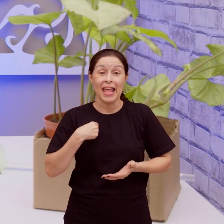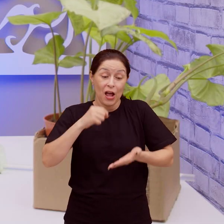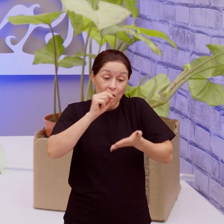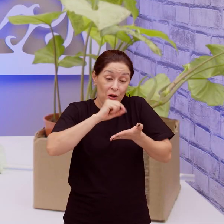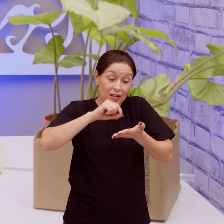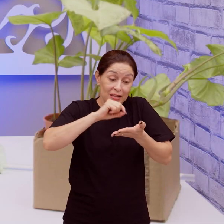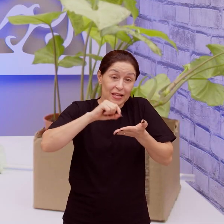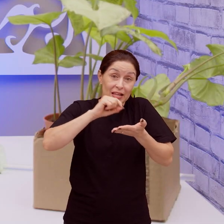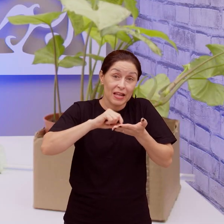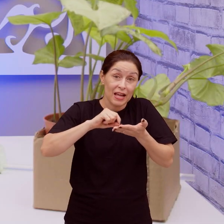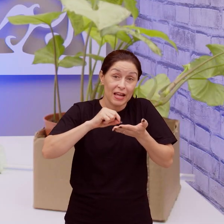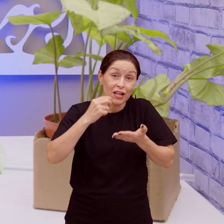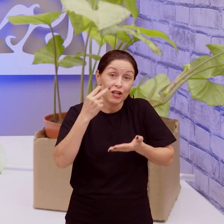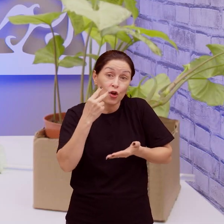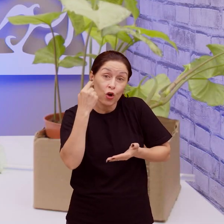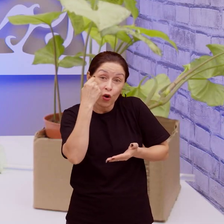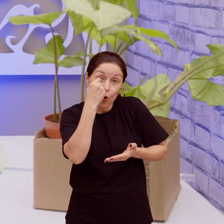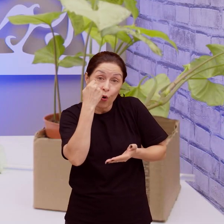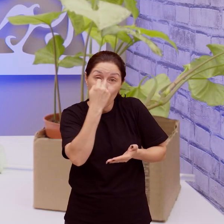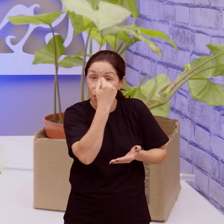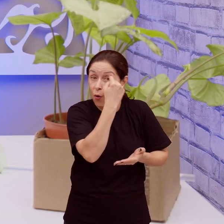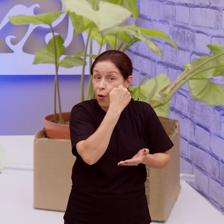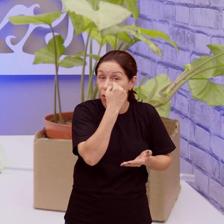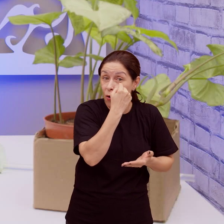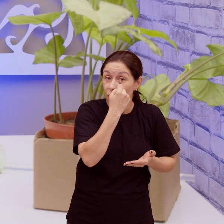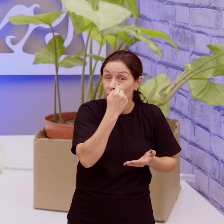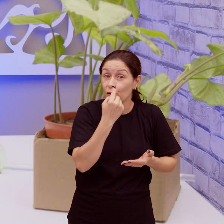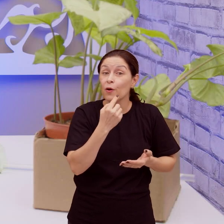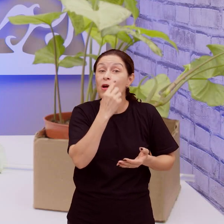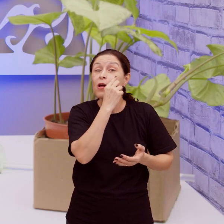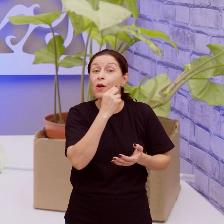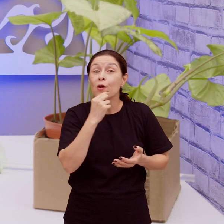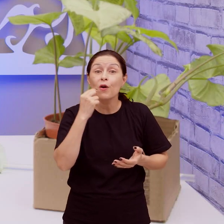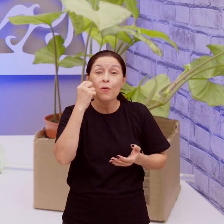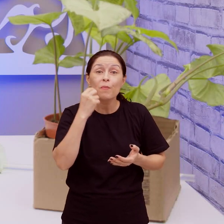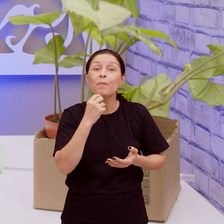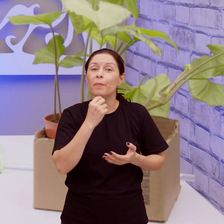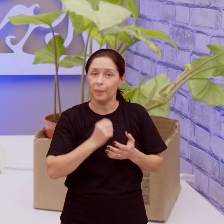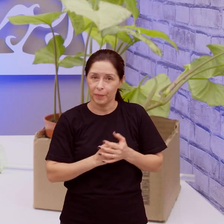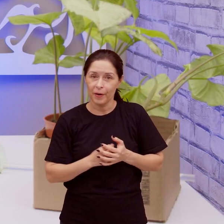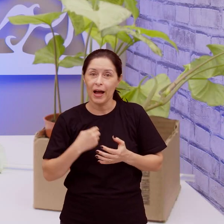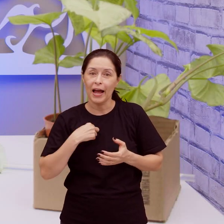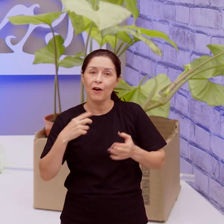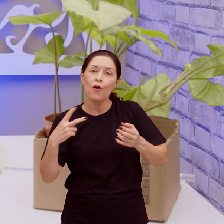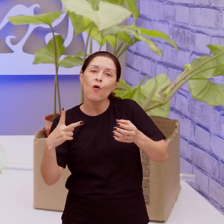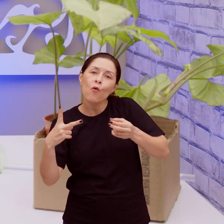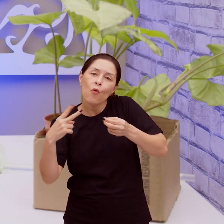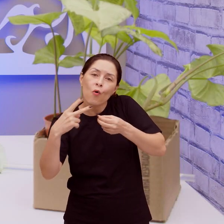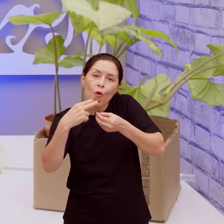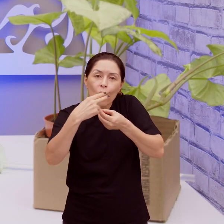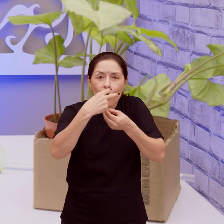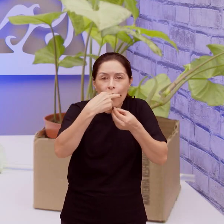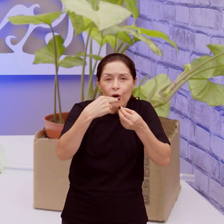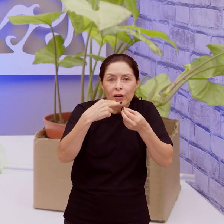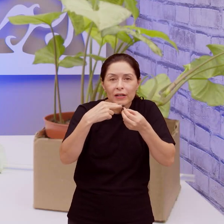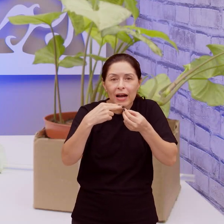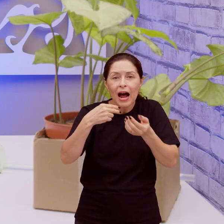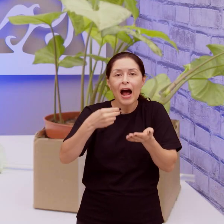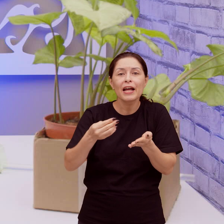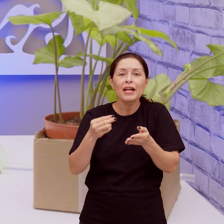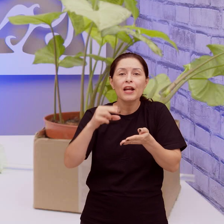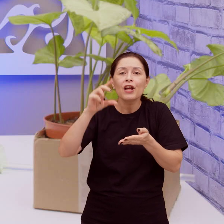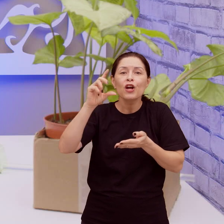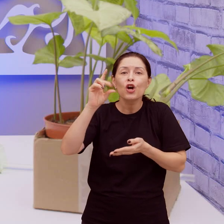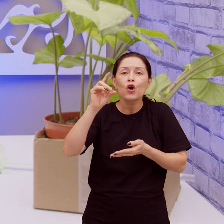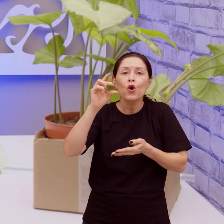olhinhos e uma boquinha. Muito simples, muito fácil. E eu vou recortar para poder colar